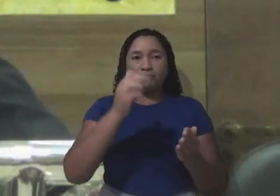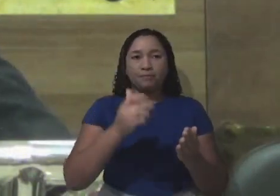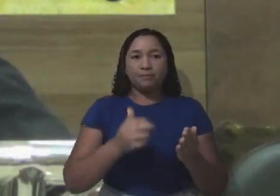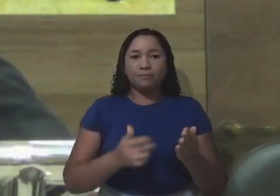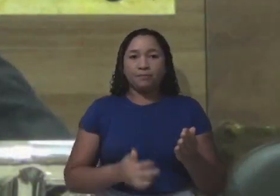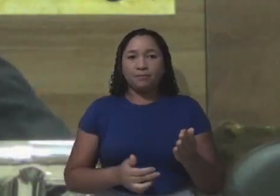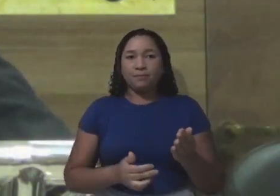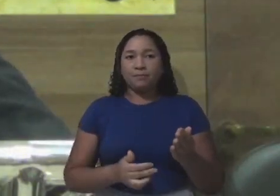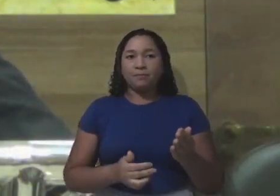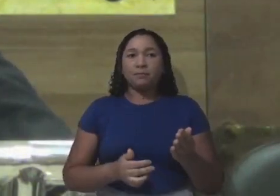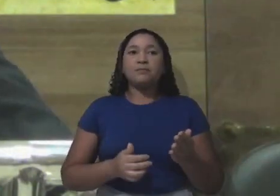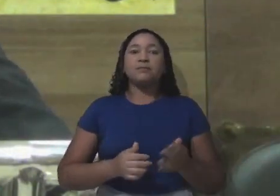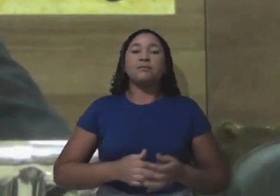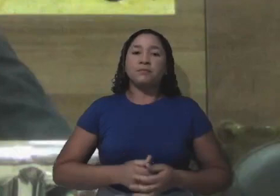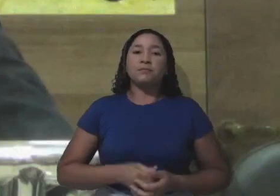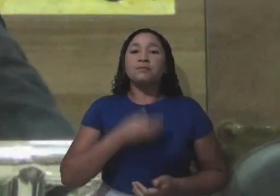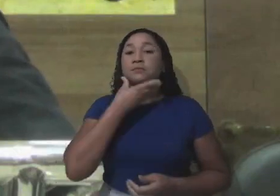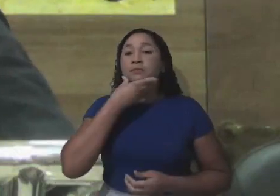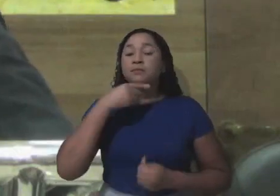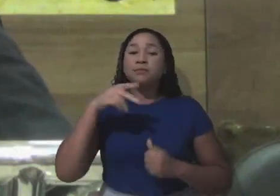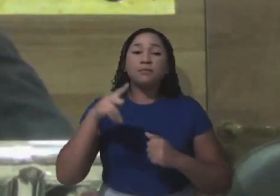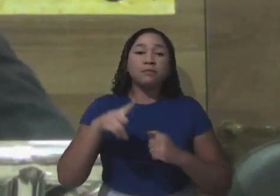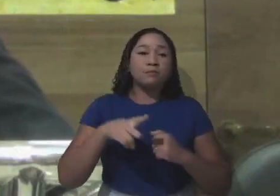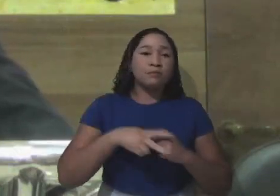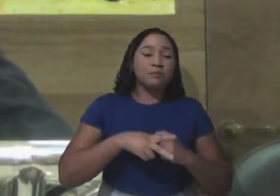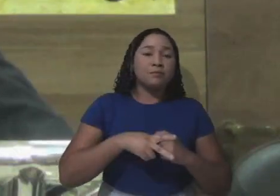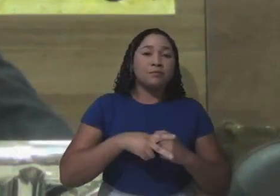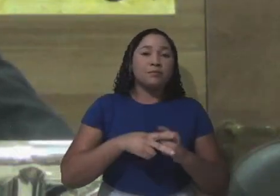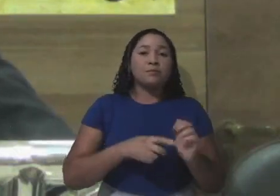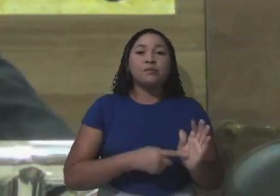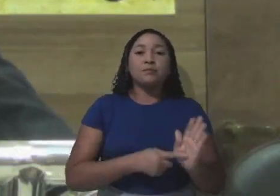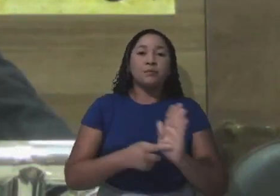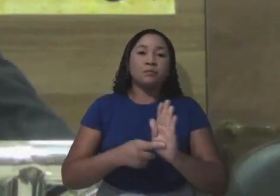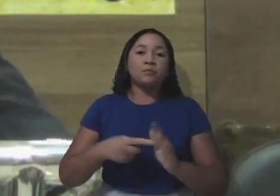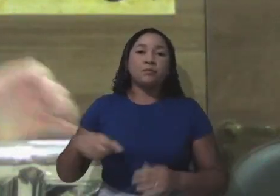irmãos tessalonicenses ou de Tessalônica, da cidade de Tessalônica,